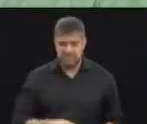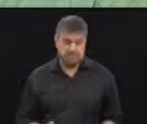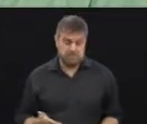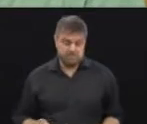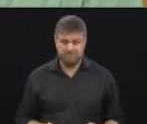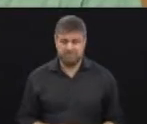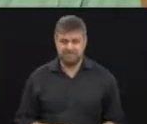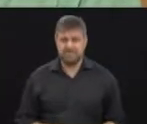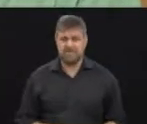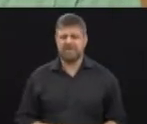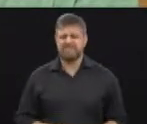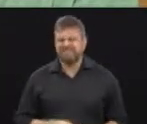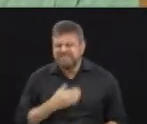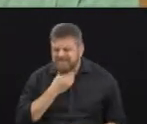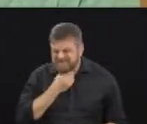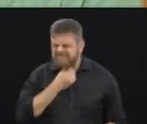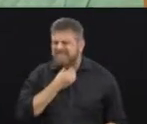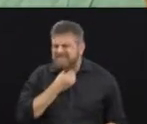catarro, o pigarro